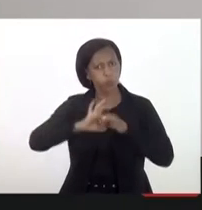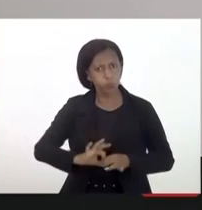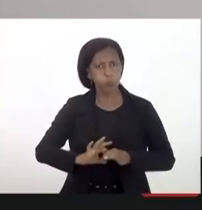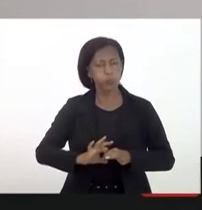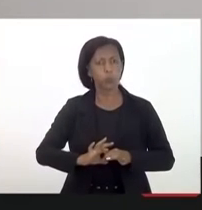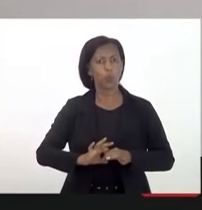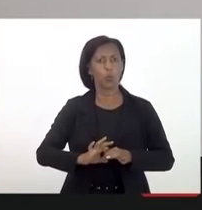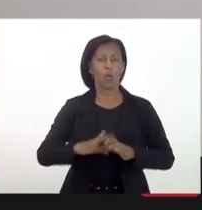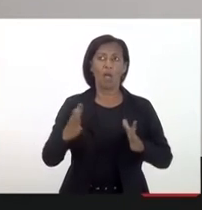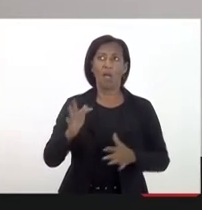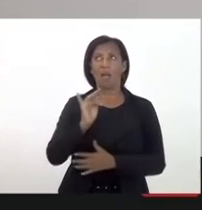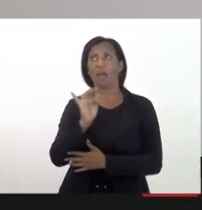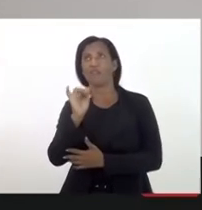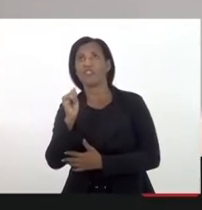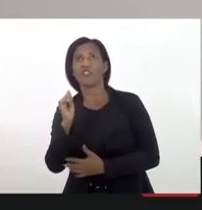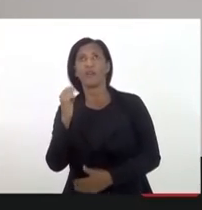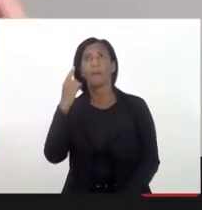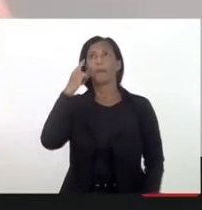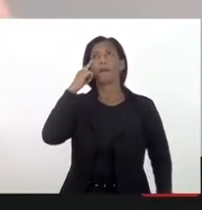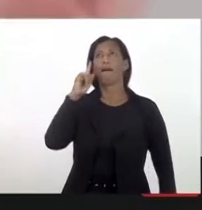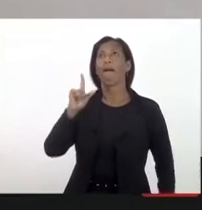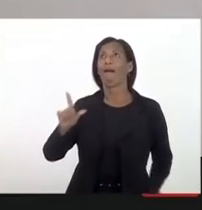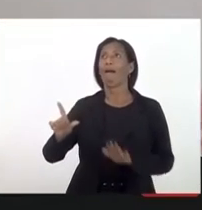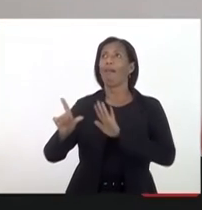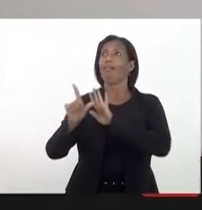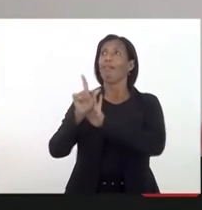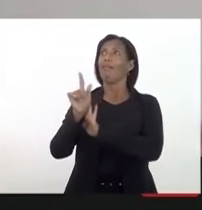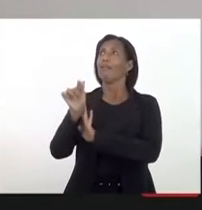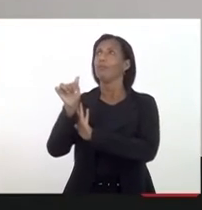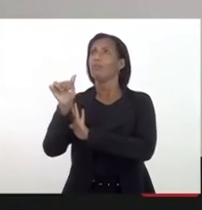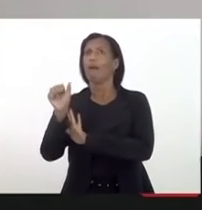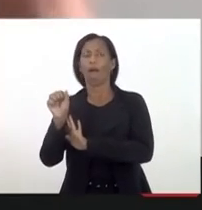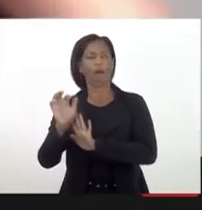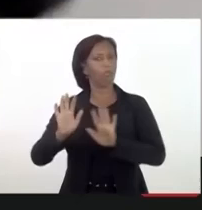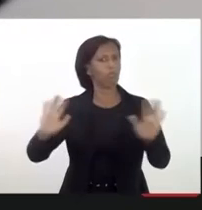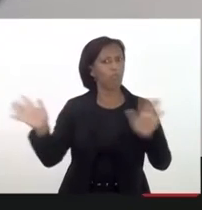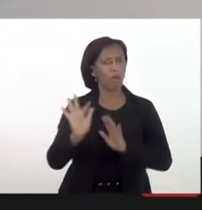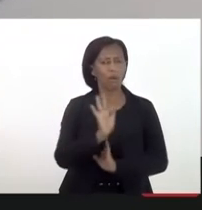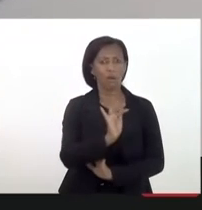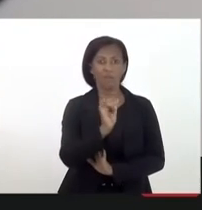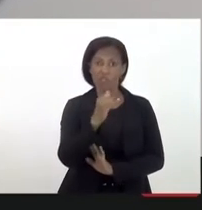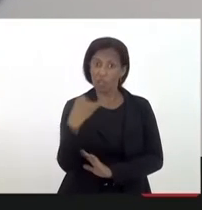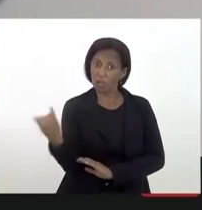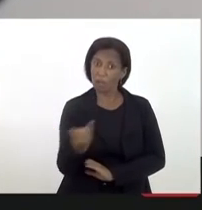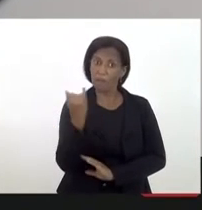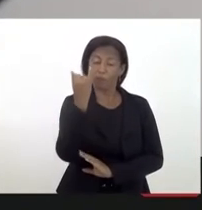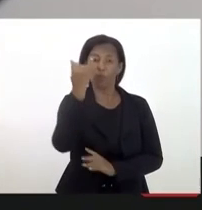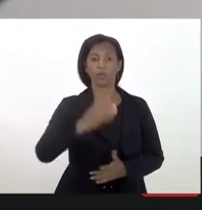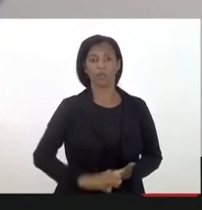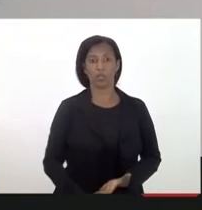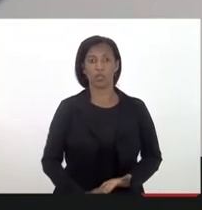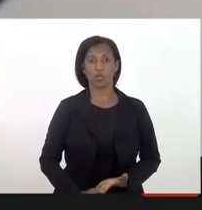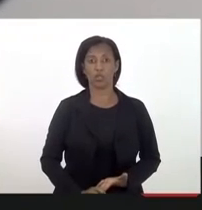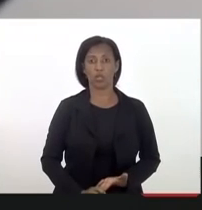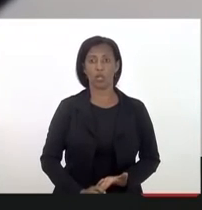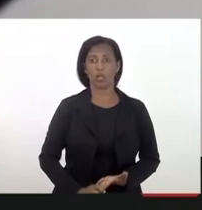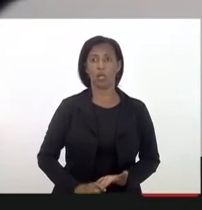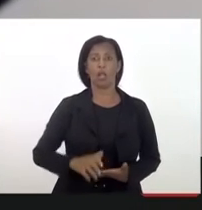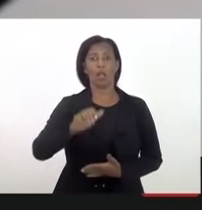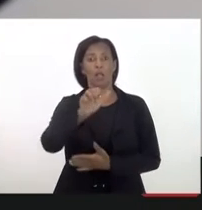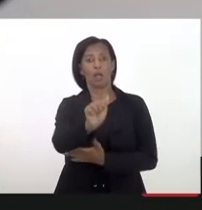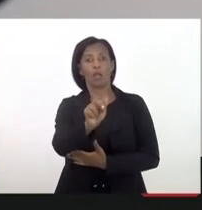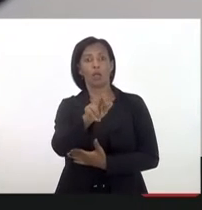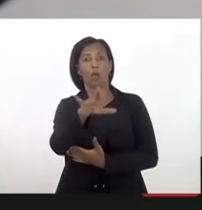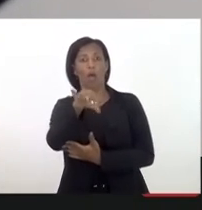ainda, porque a gente fica, lei do gás. Não é isso, gente. A Firjan teve um papel muito importante no arco. A gente